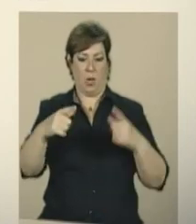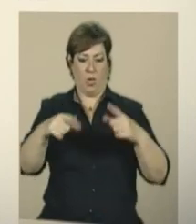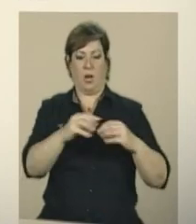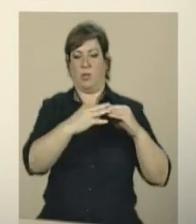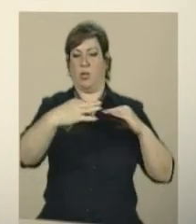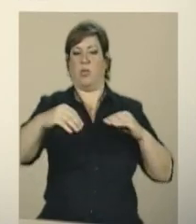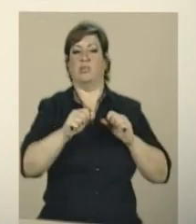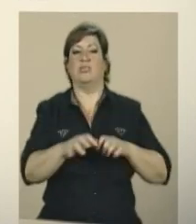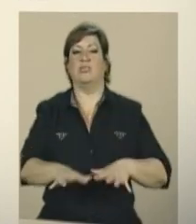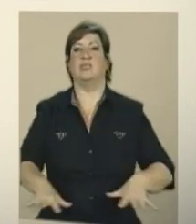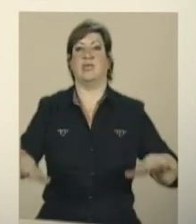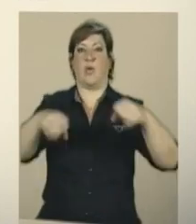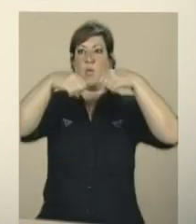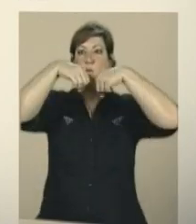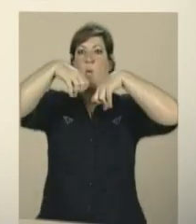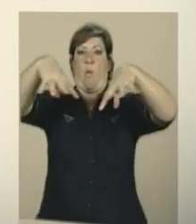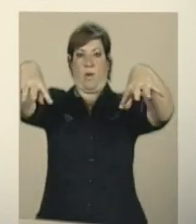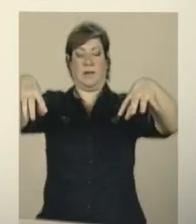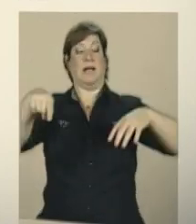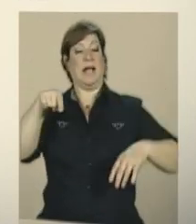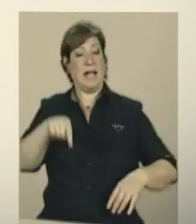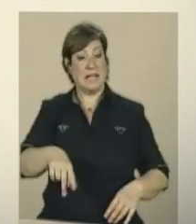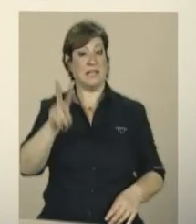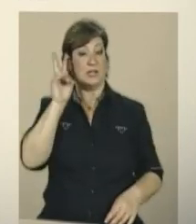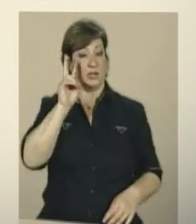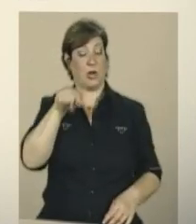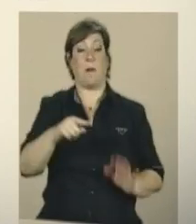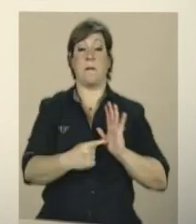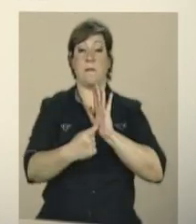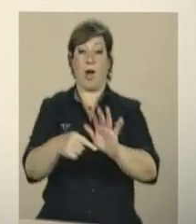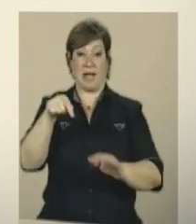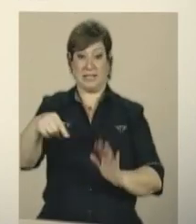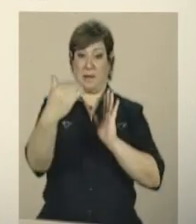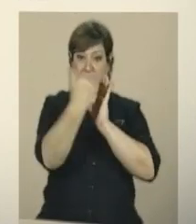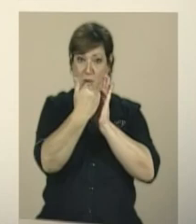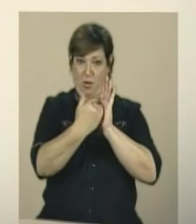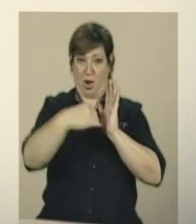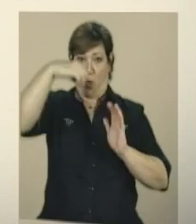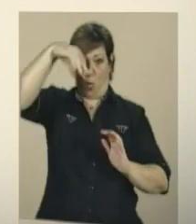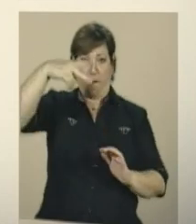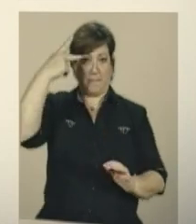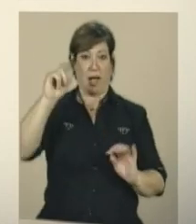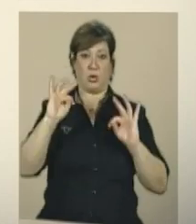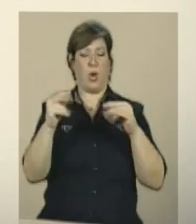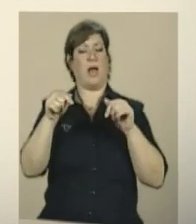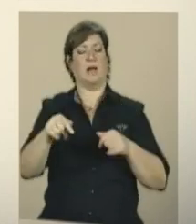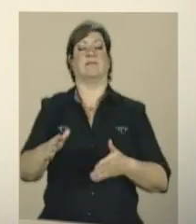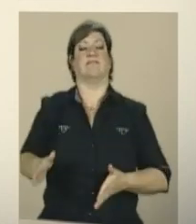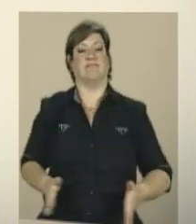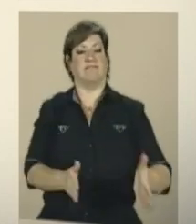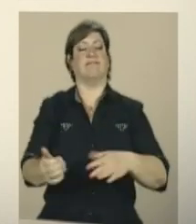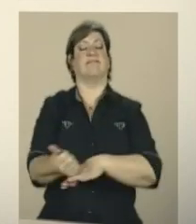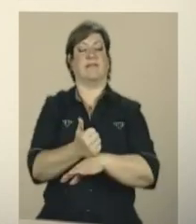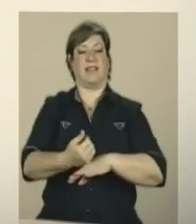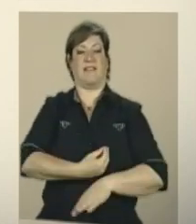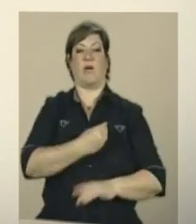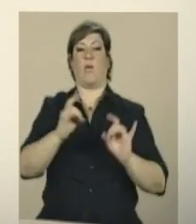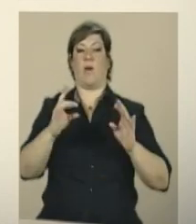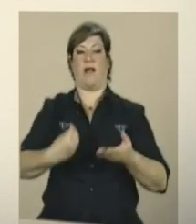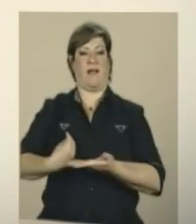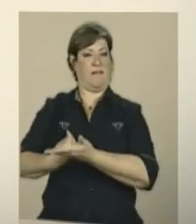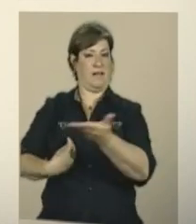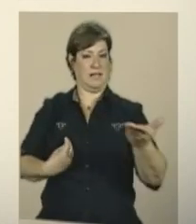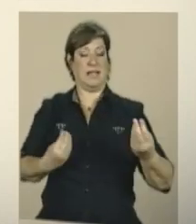continente essa história Luciano nos mostra que o para todos é um dos caminhos para melhorar a qualidade de